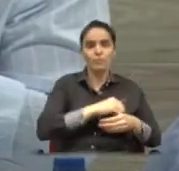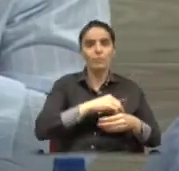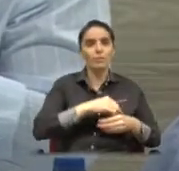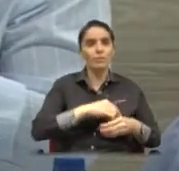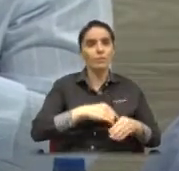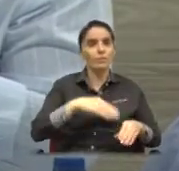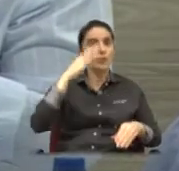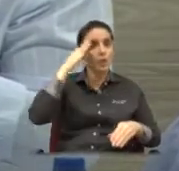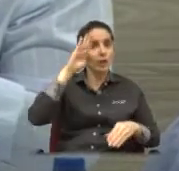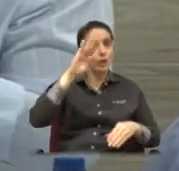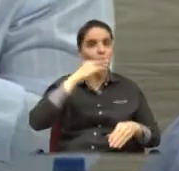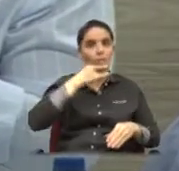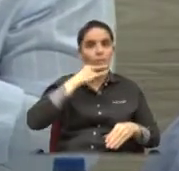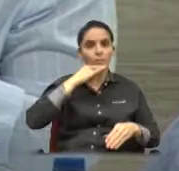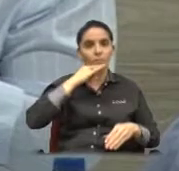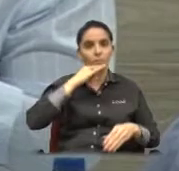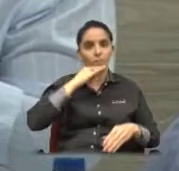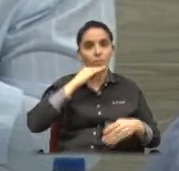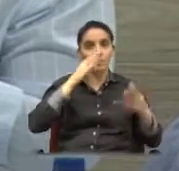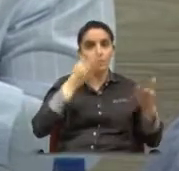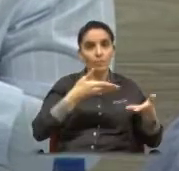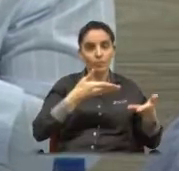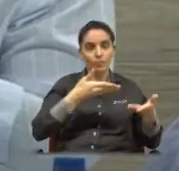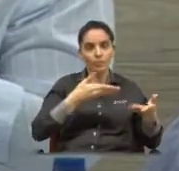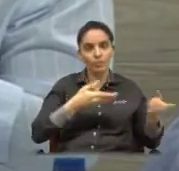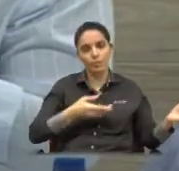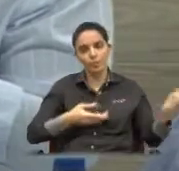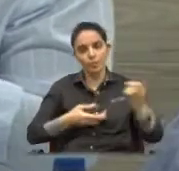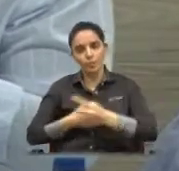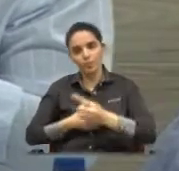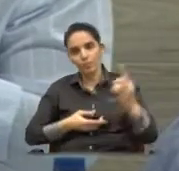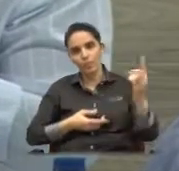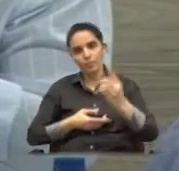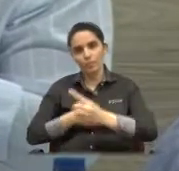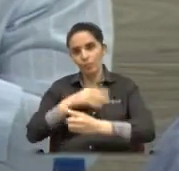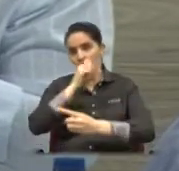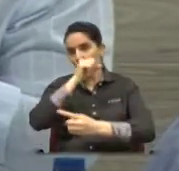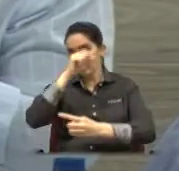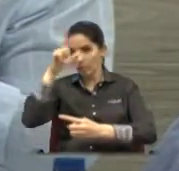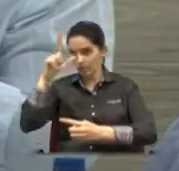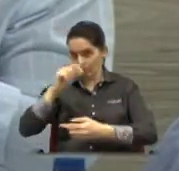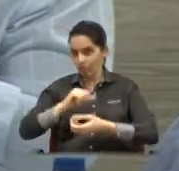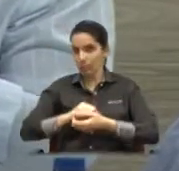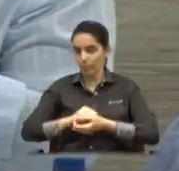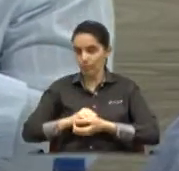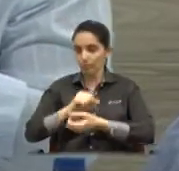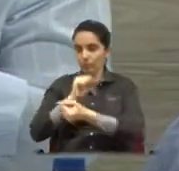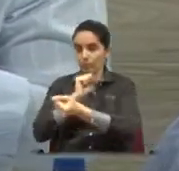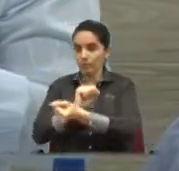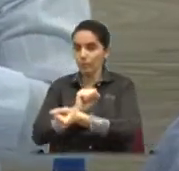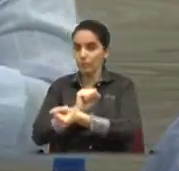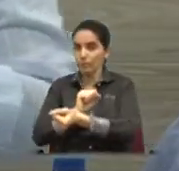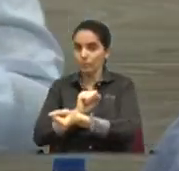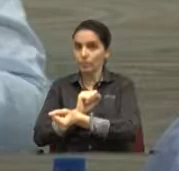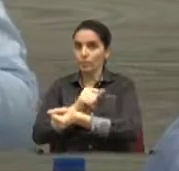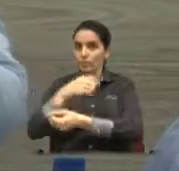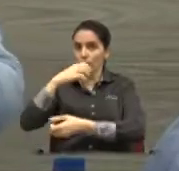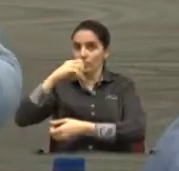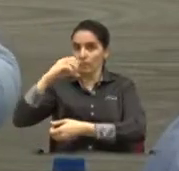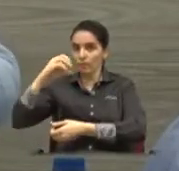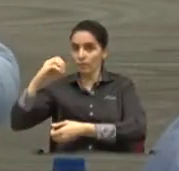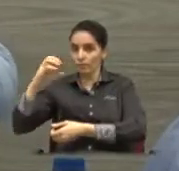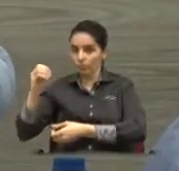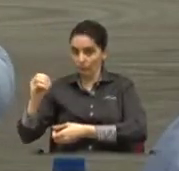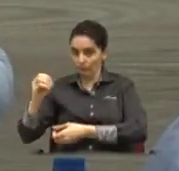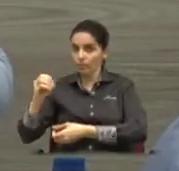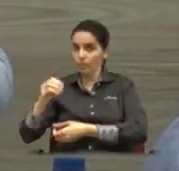agora efetivamente eles vão ser nossos, né? Vão ser um presídio com 900 vagas, que provavelmente em menos de um ano ele